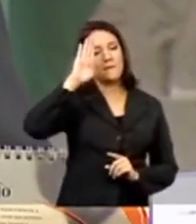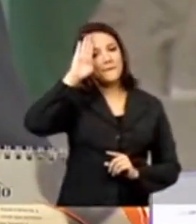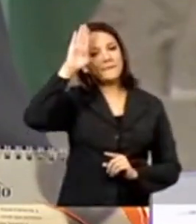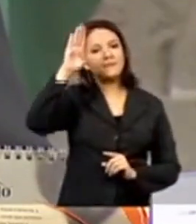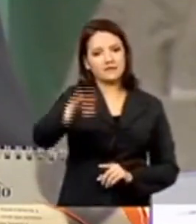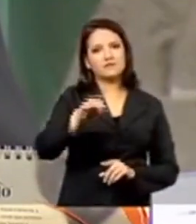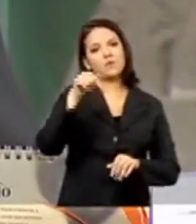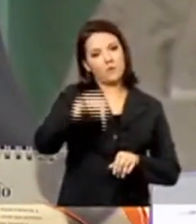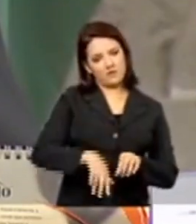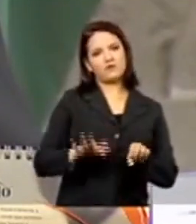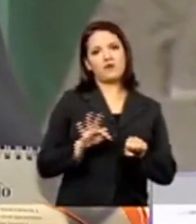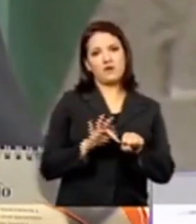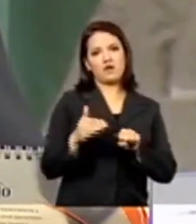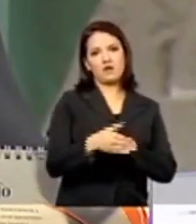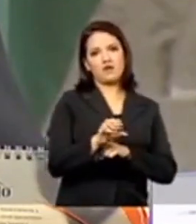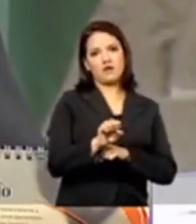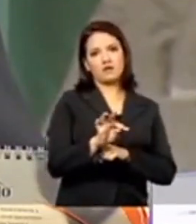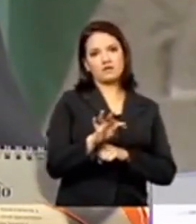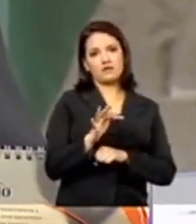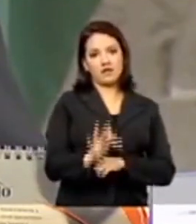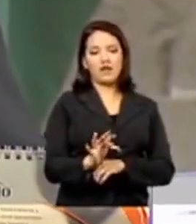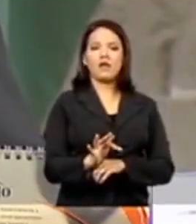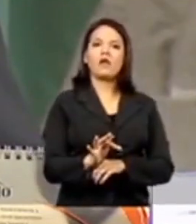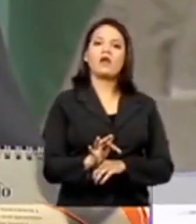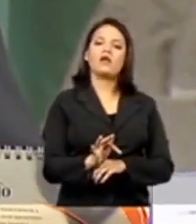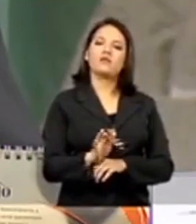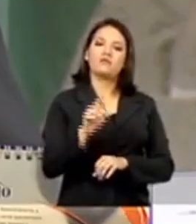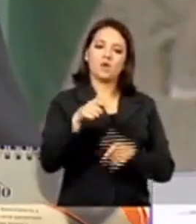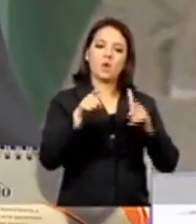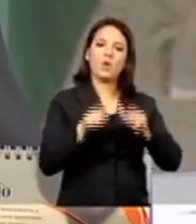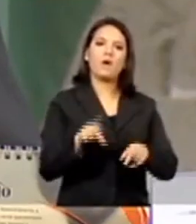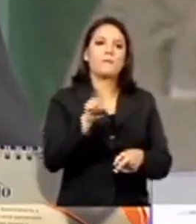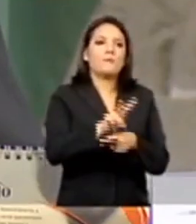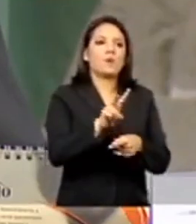Suprema Corte, guardiã da Constituição